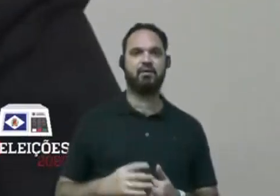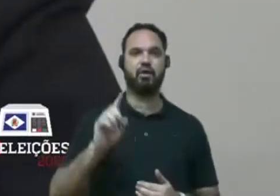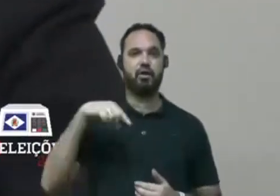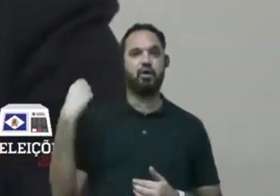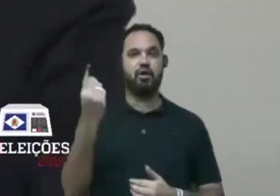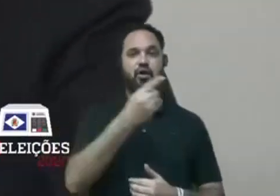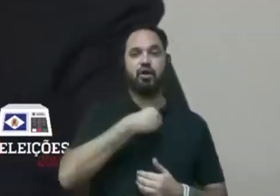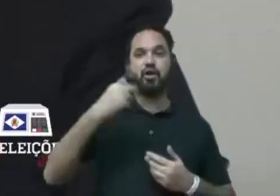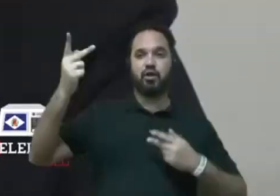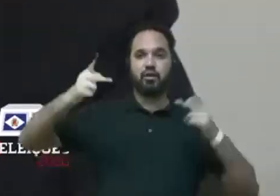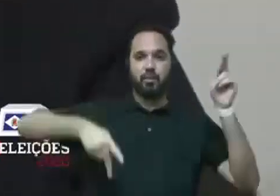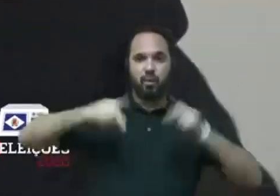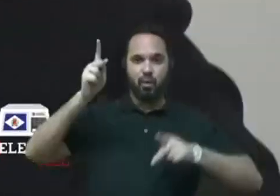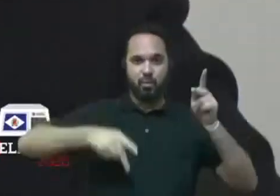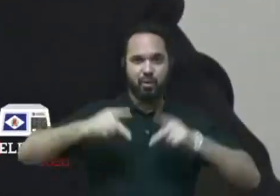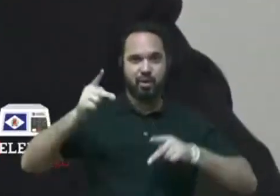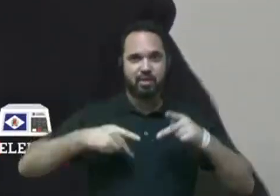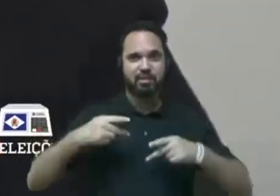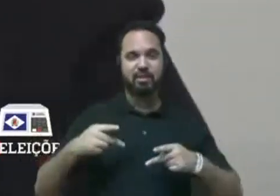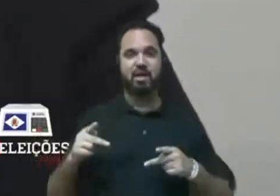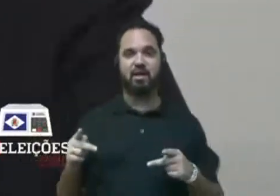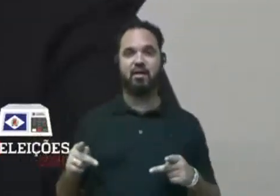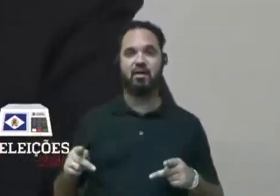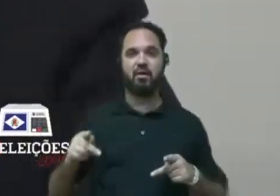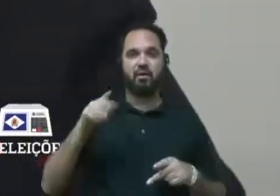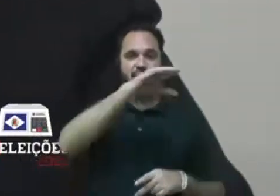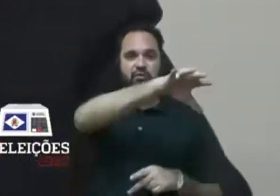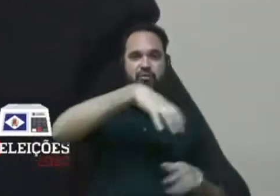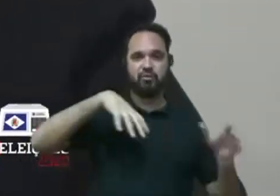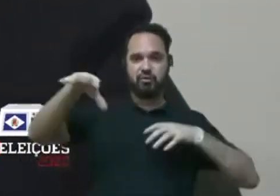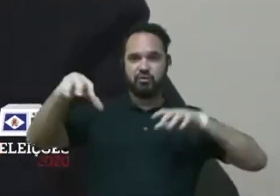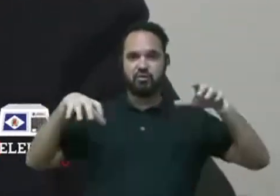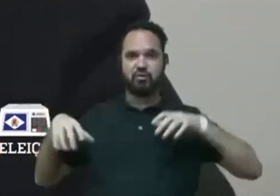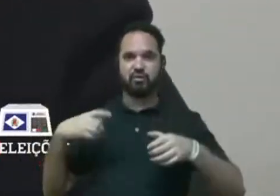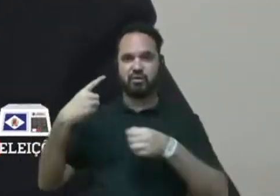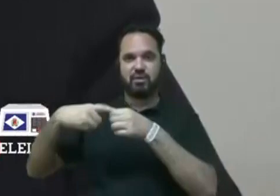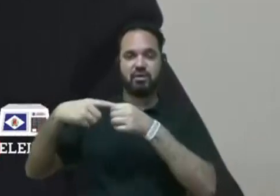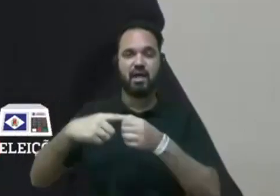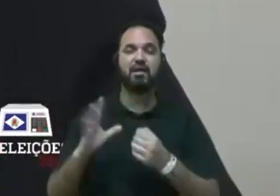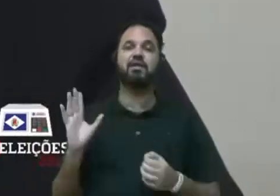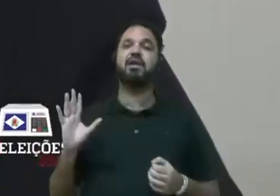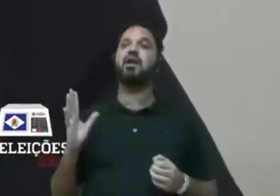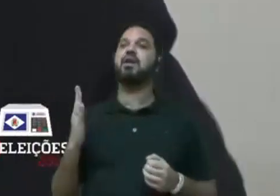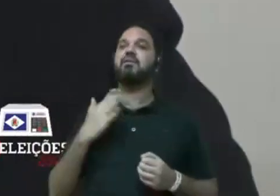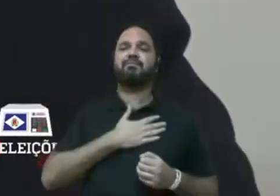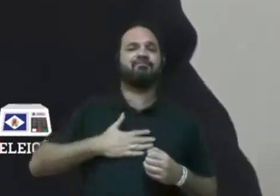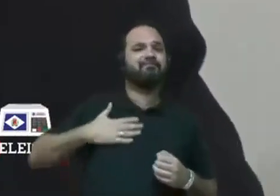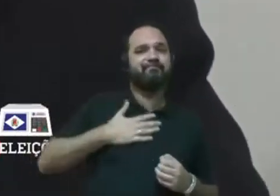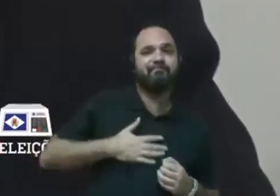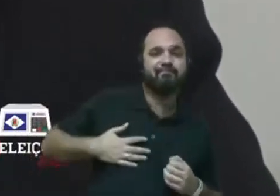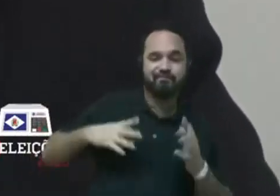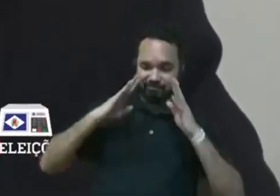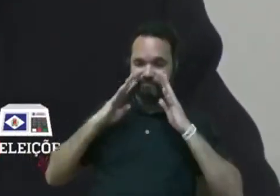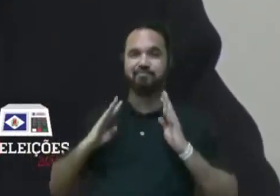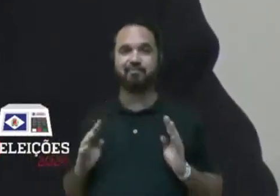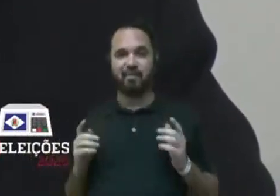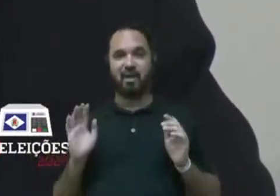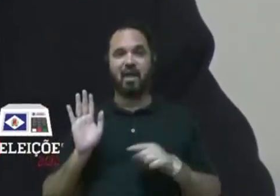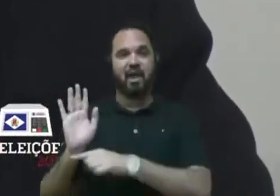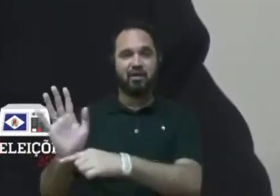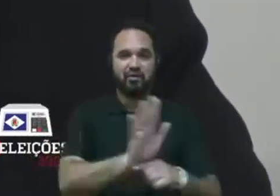tendo da nossa população os quatro cantos da cidade é muito gostoso ouvir e fazer para quem mais precisa